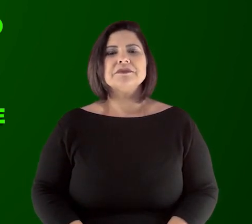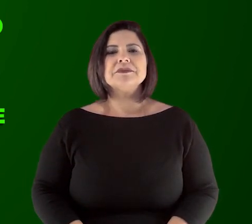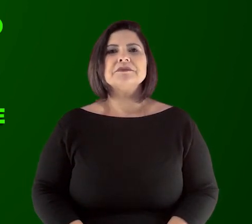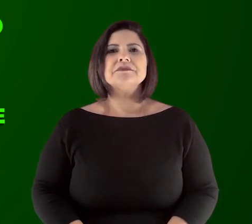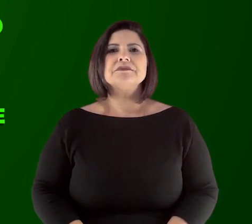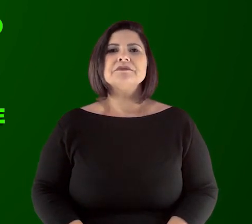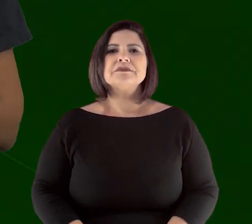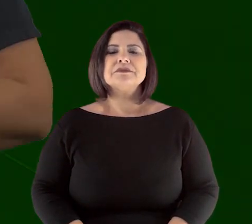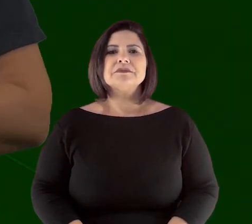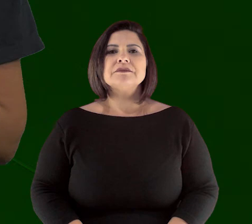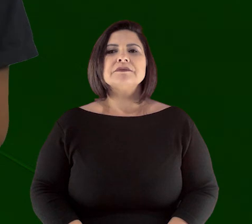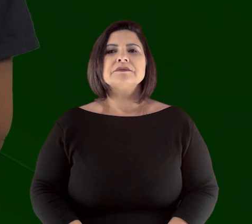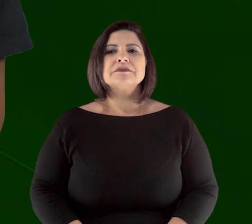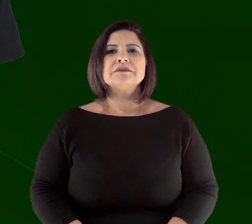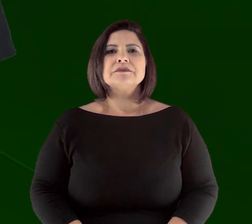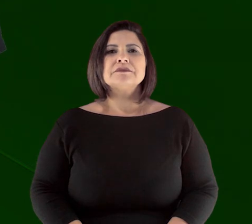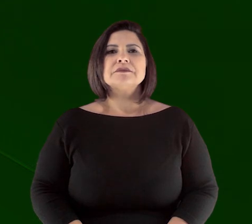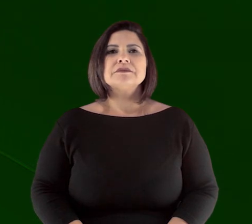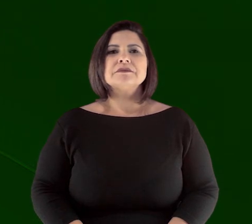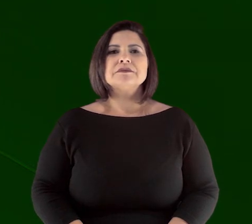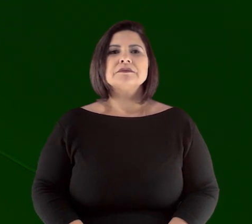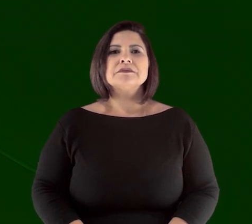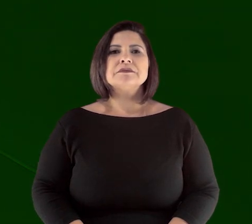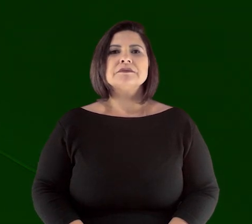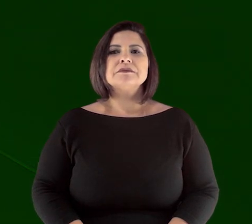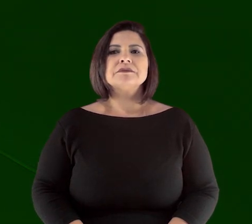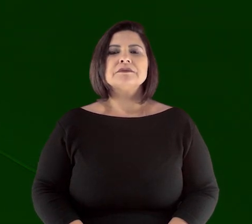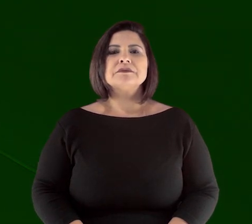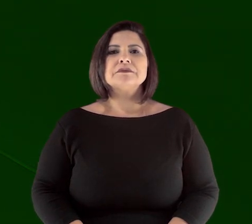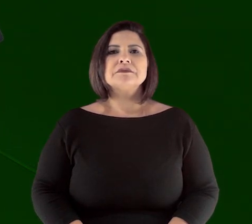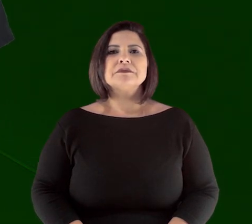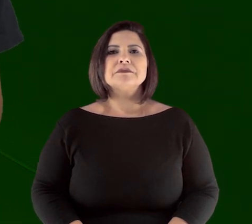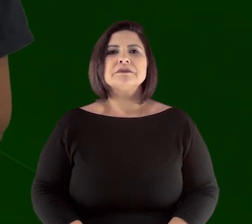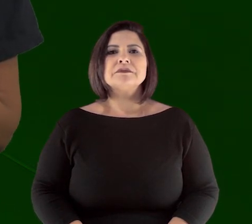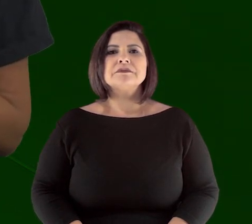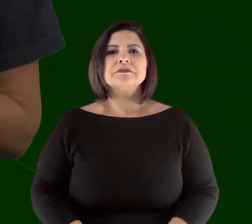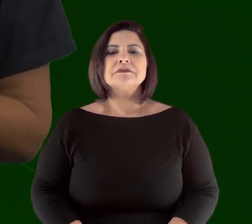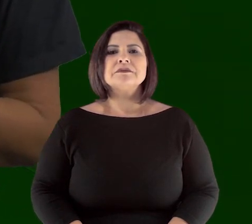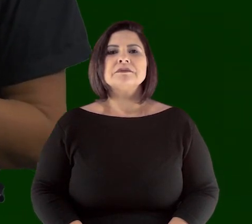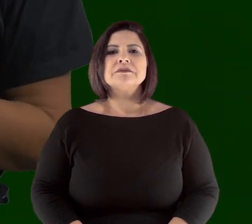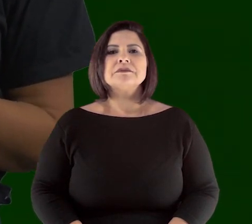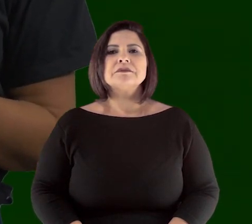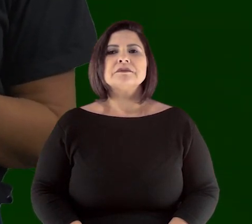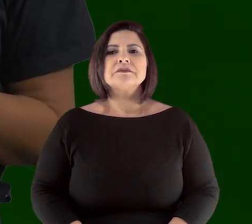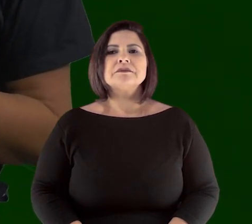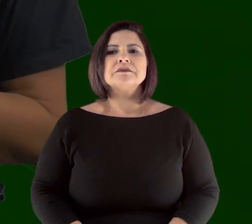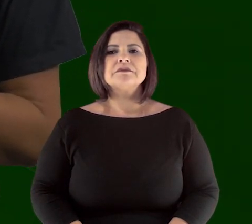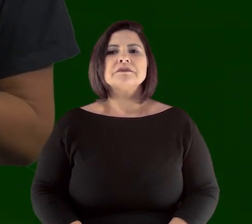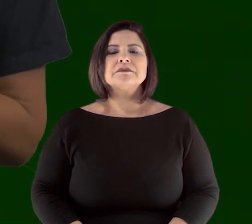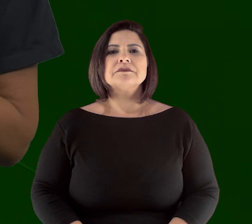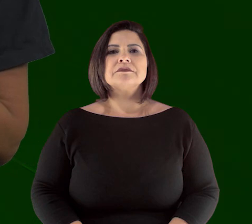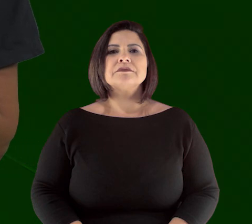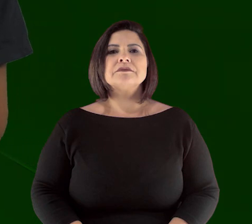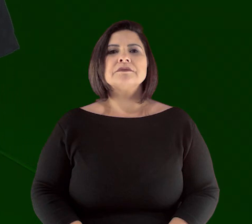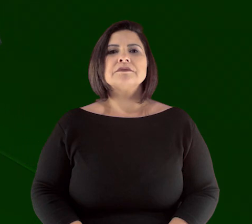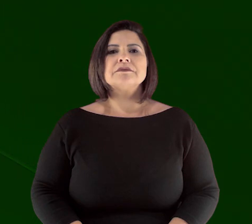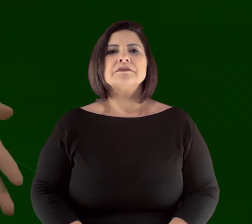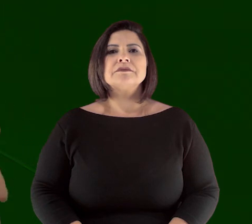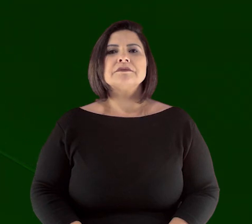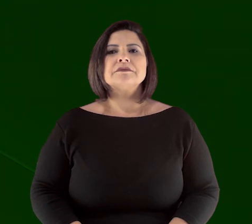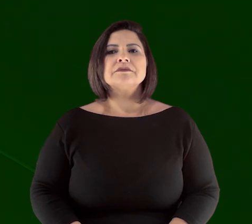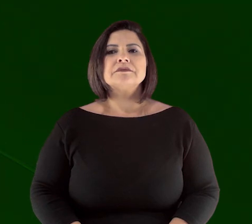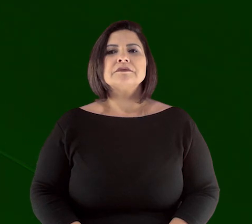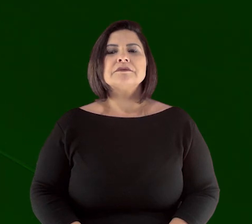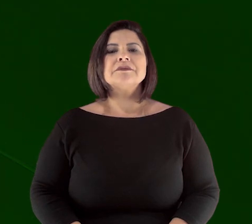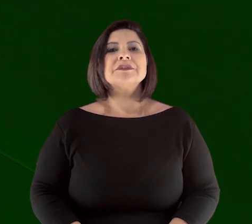do IFB. Sobre os candidatos que se autodeclaram pretos, pardos ou indígenas, se você se